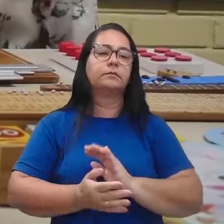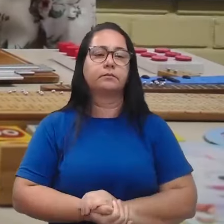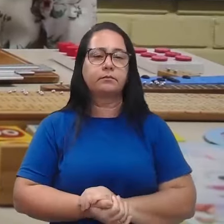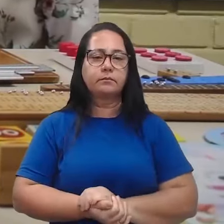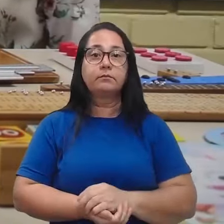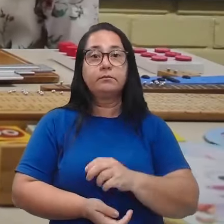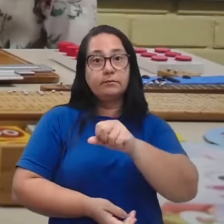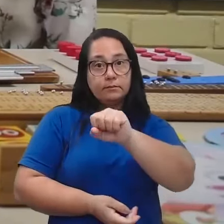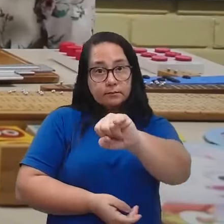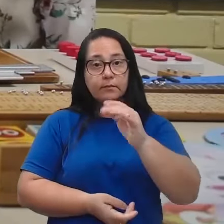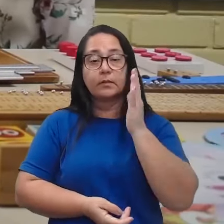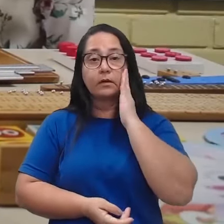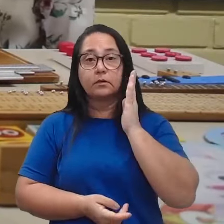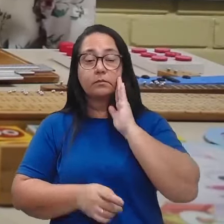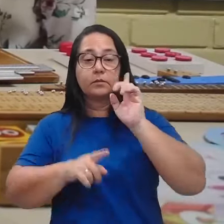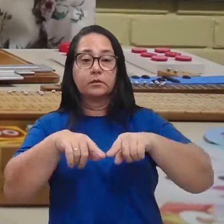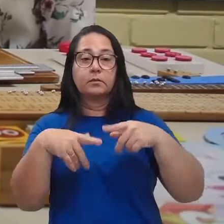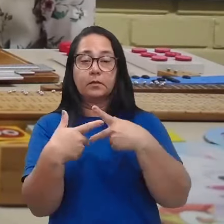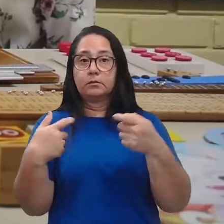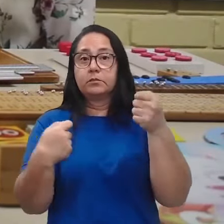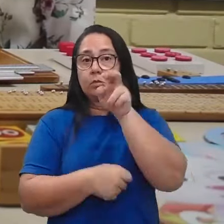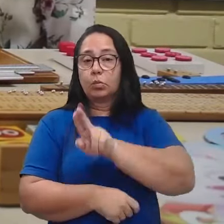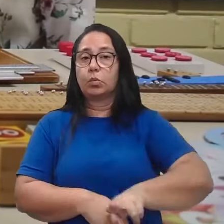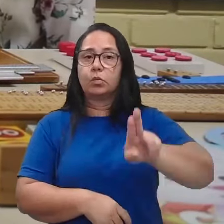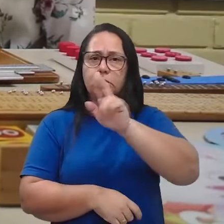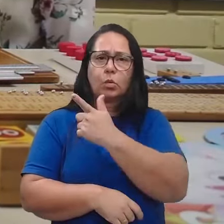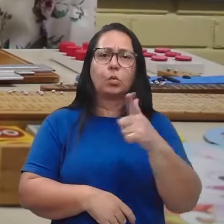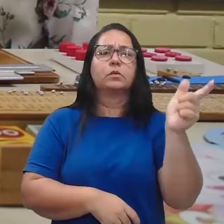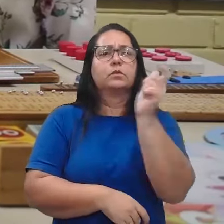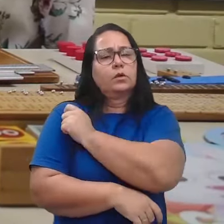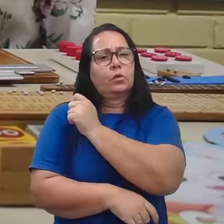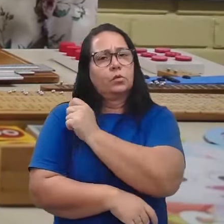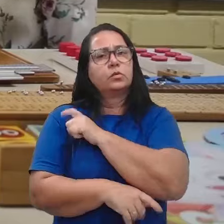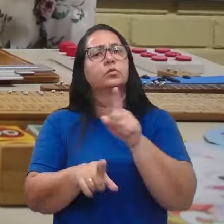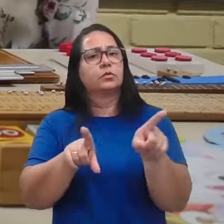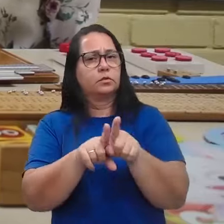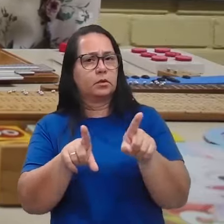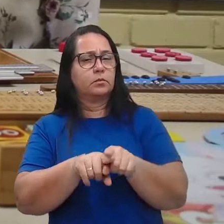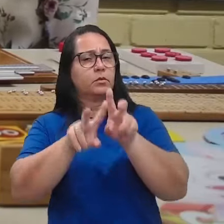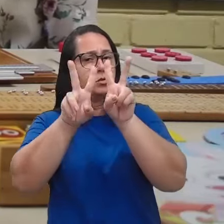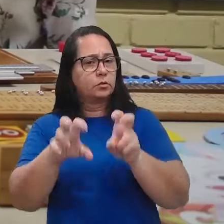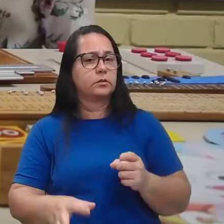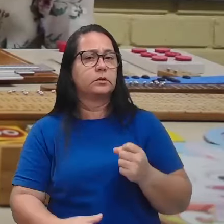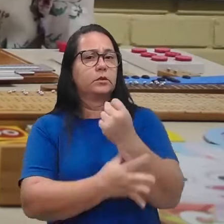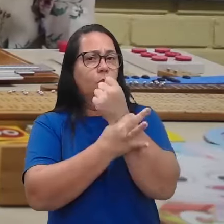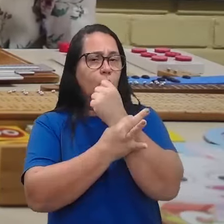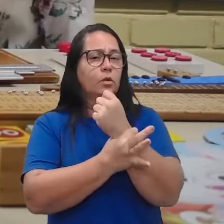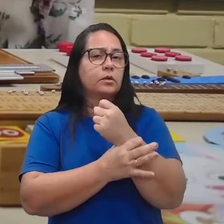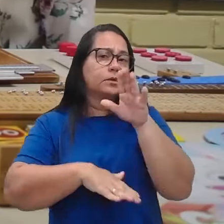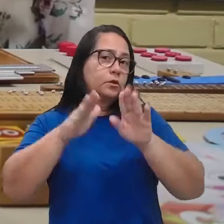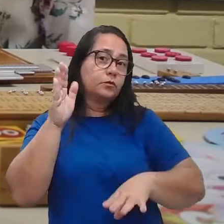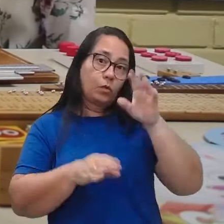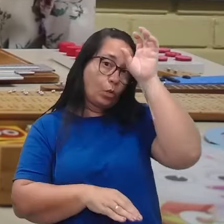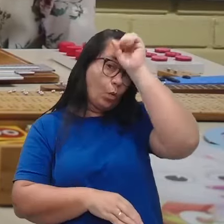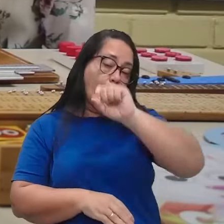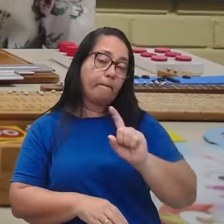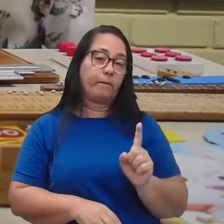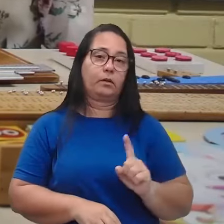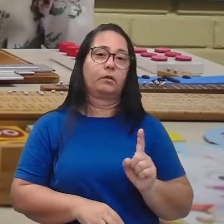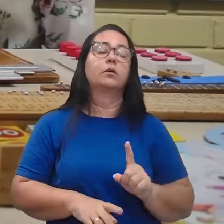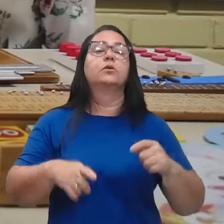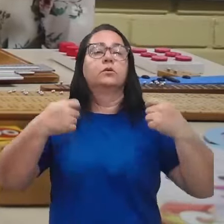bem soubesse, professora, esses materiais até deveriam ser utilizados com outros estudantes também, né? Você falou sobre segurança e às vezes a gente acaba não aprendendo. Fica meio